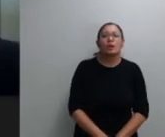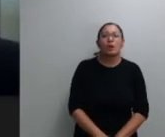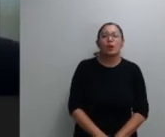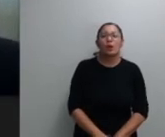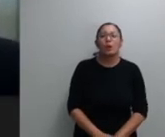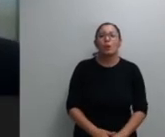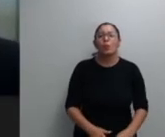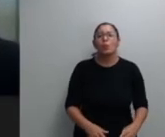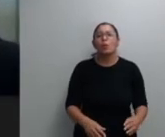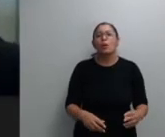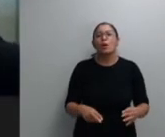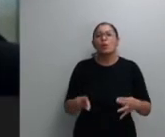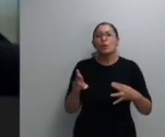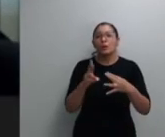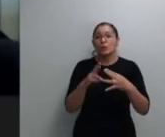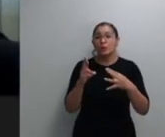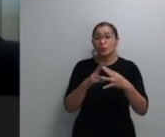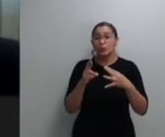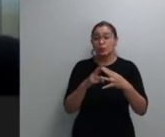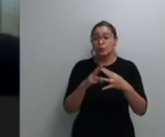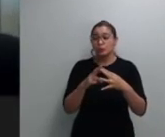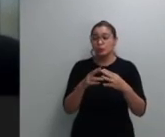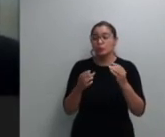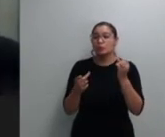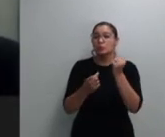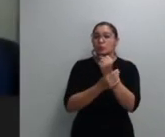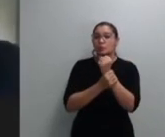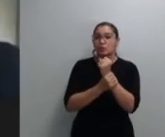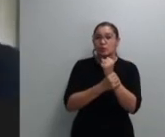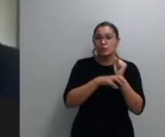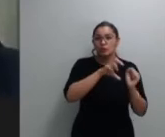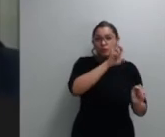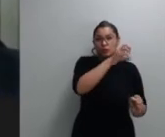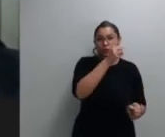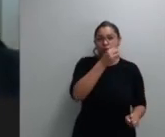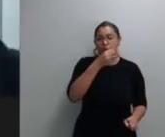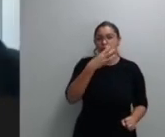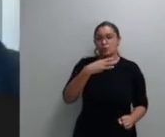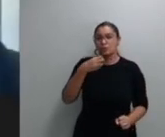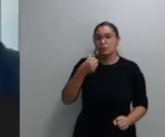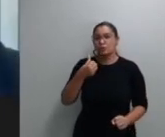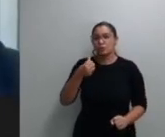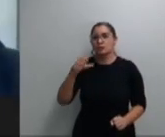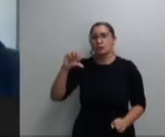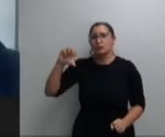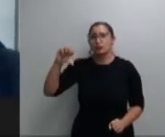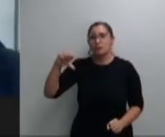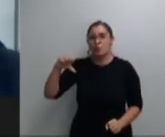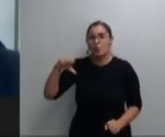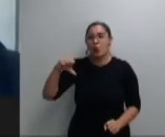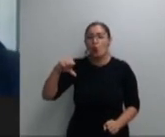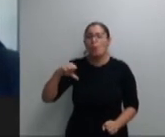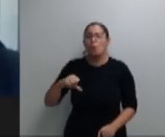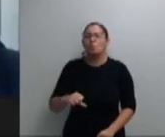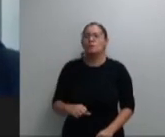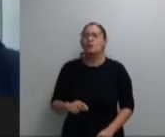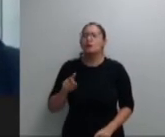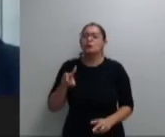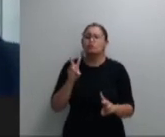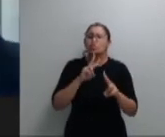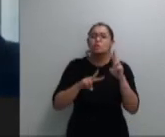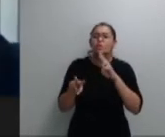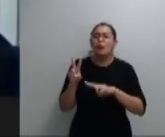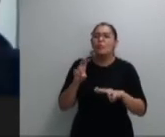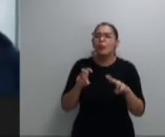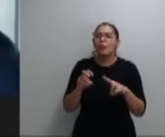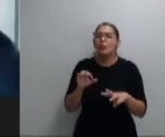segurança de número 50.369 do Rio Grande do Sul eu observo ministro Napoleão